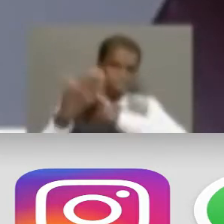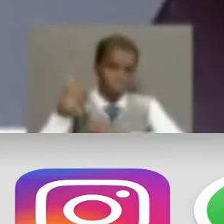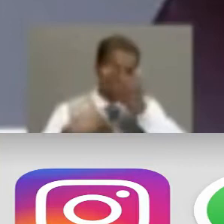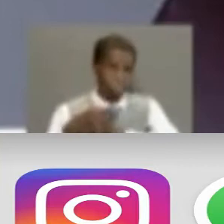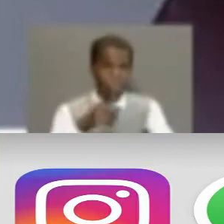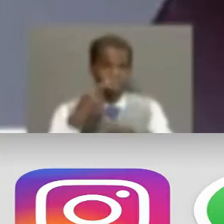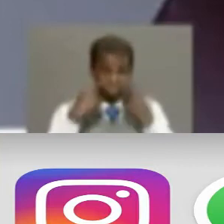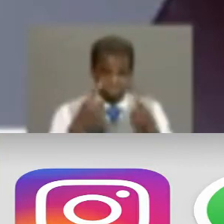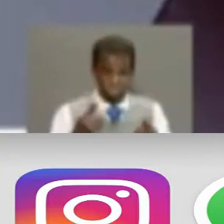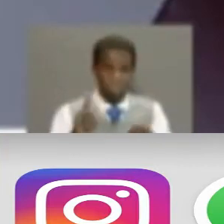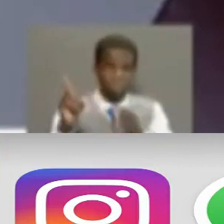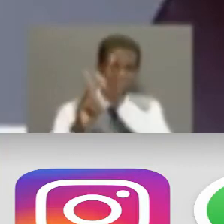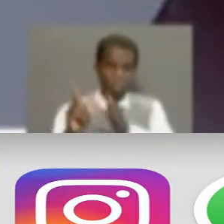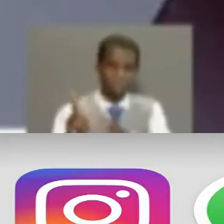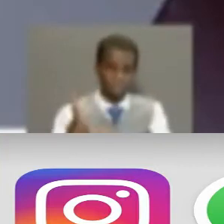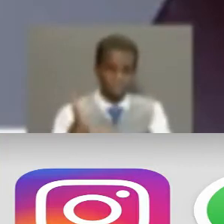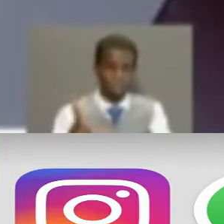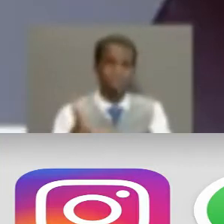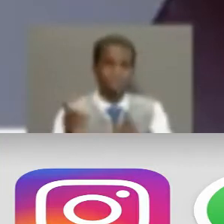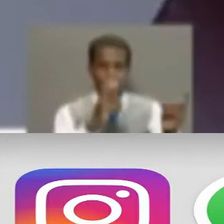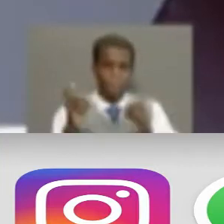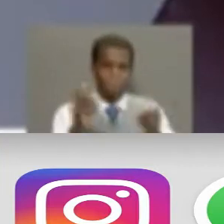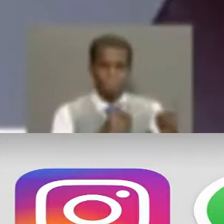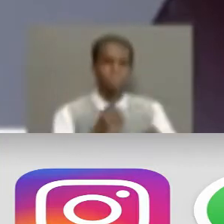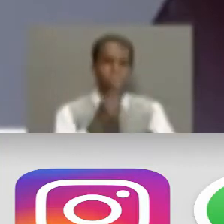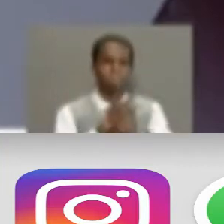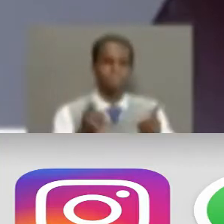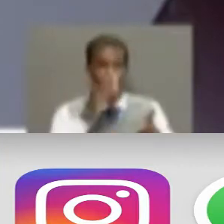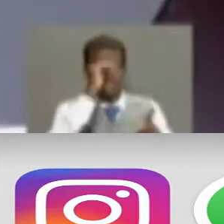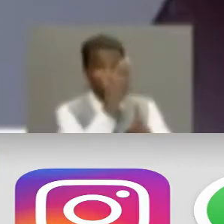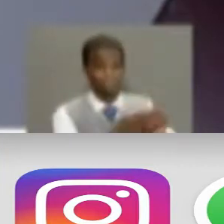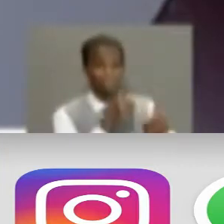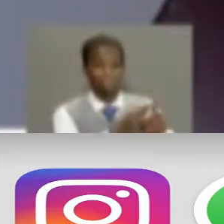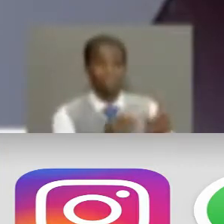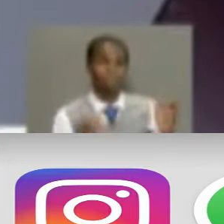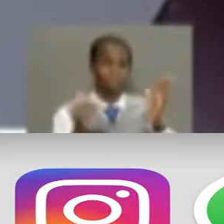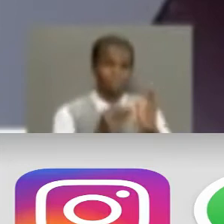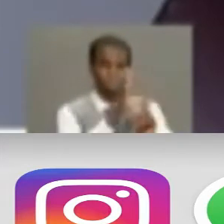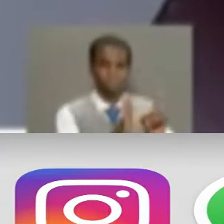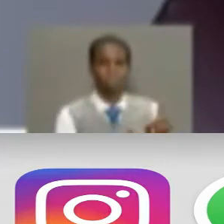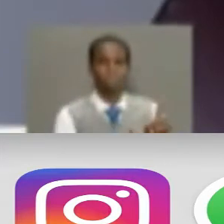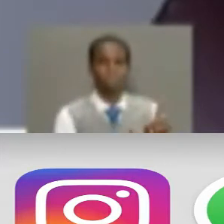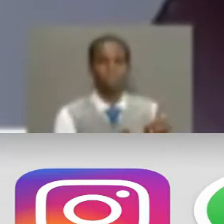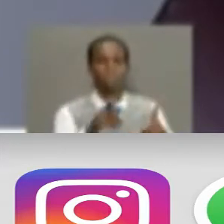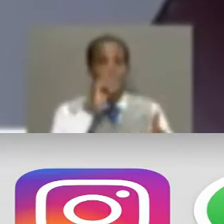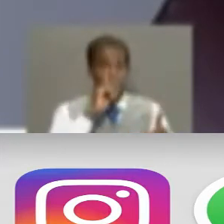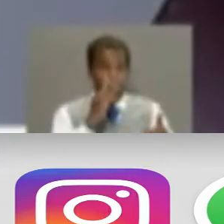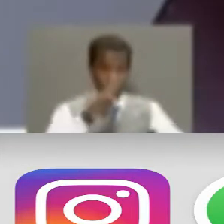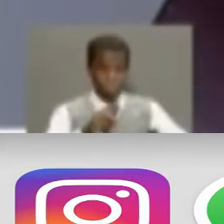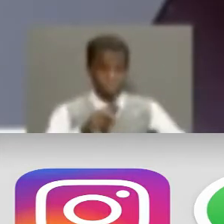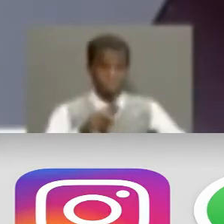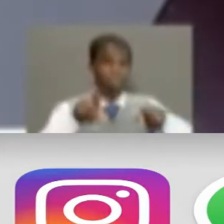quase o candidato, ou então candidato do Partido UNITA. Bem, eu penso que precisamos ter alguma serenidade com esse